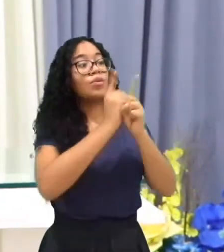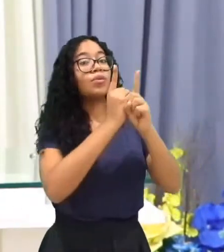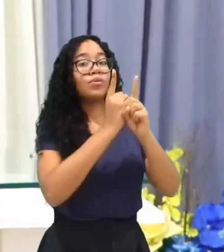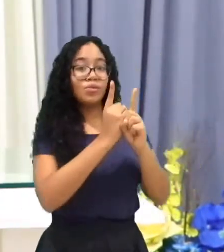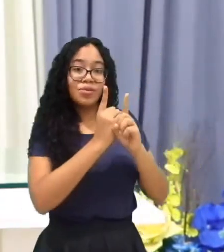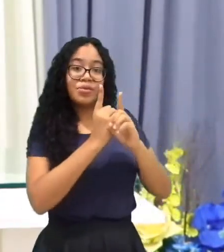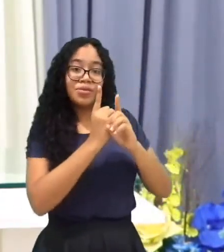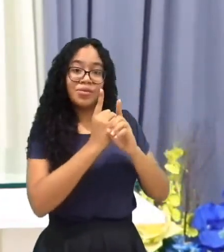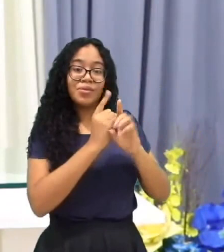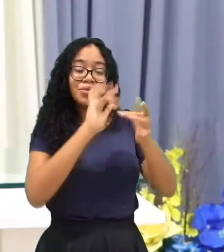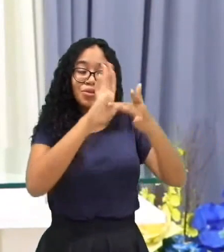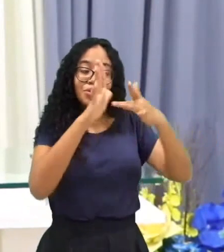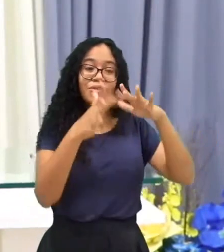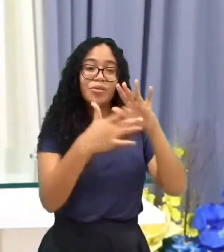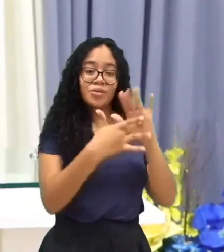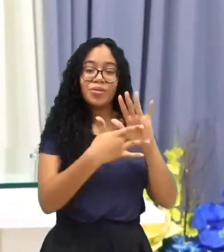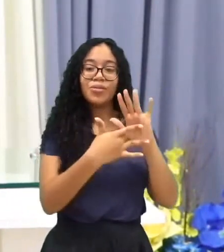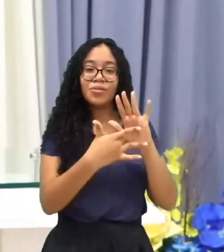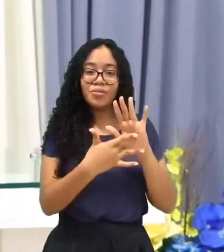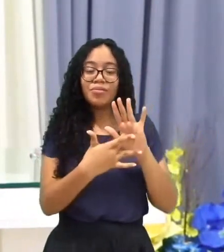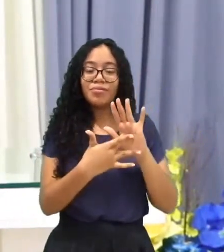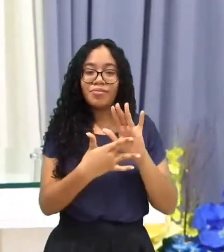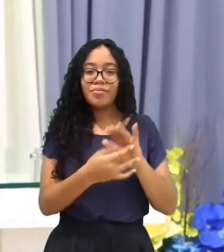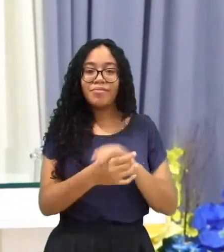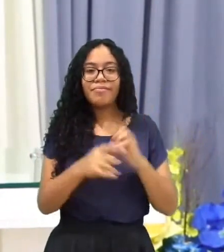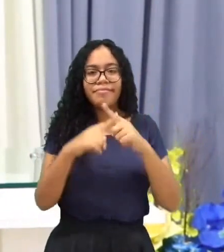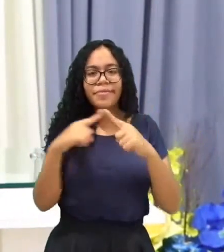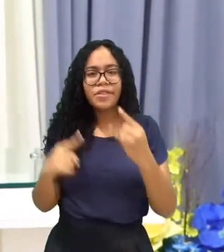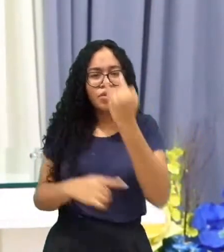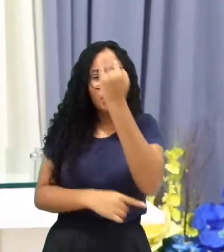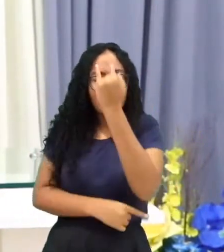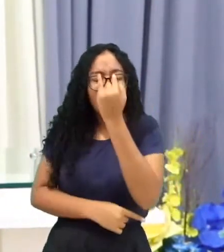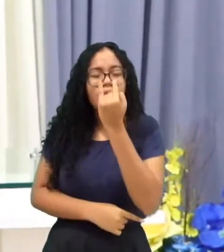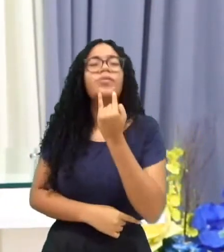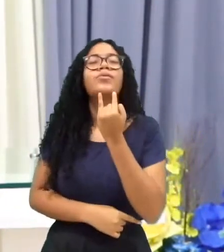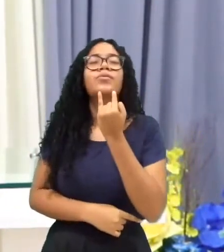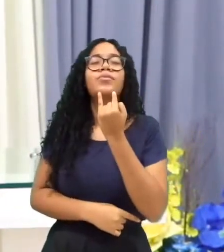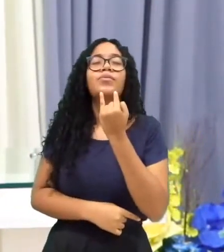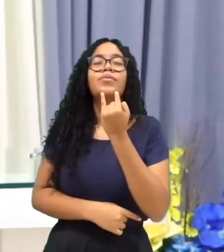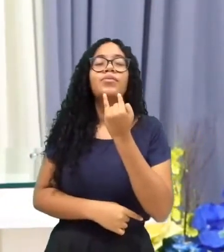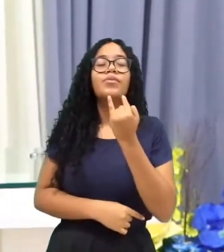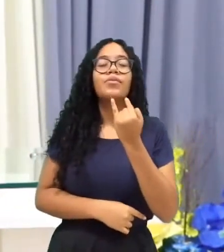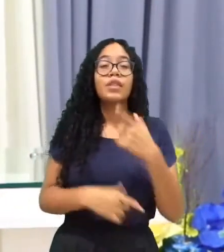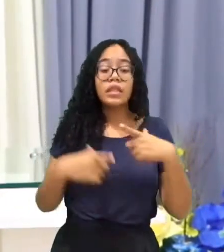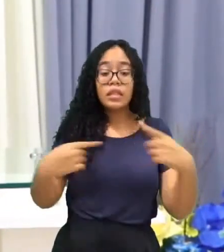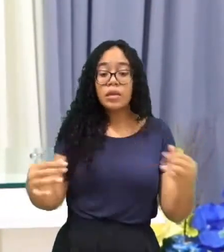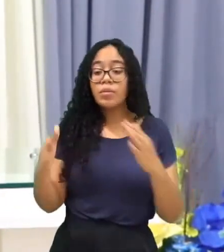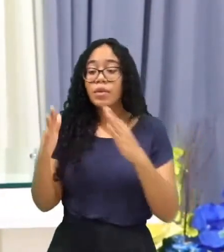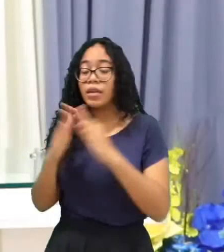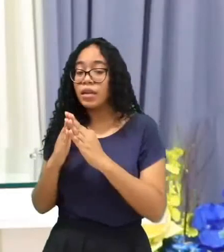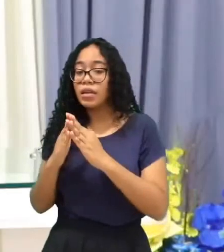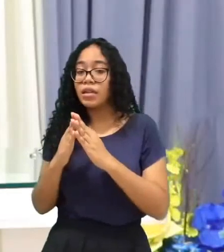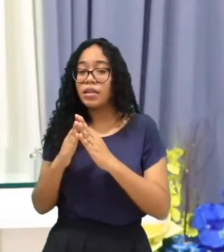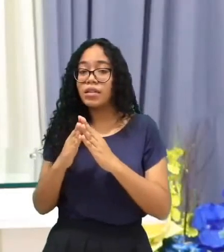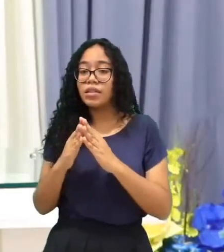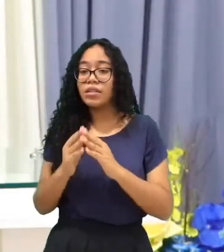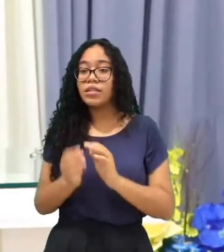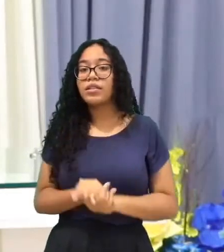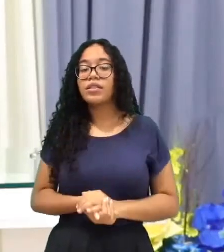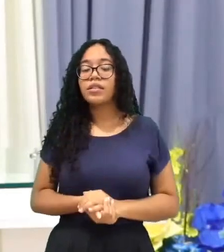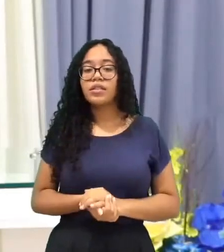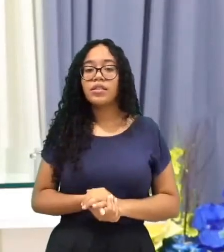foi para Damasco mais cego. E ficou lá na casa orando. E o Senhor aparece a